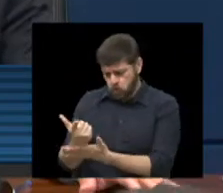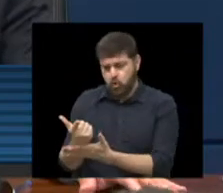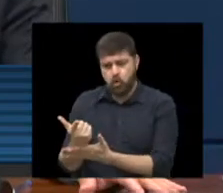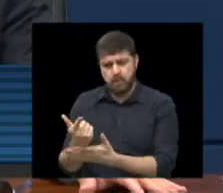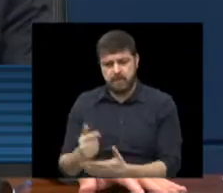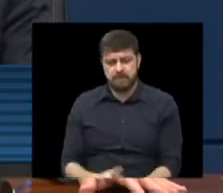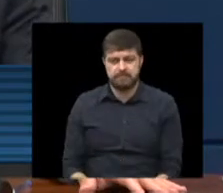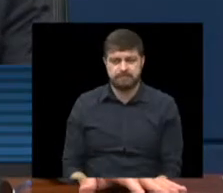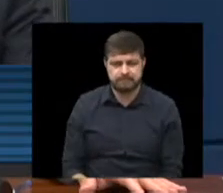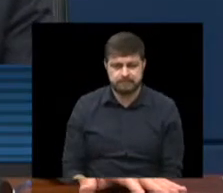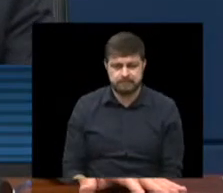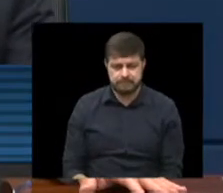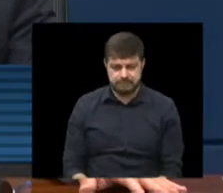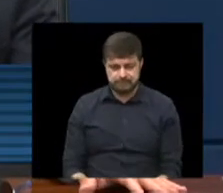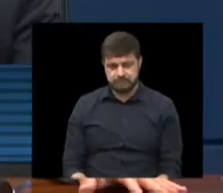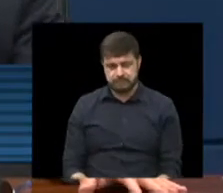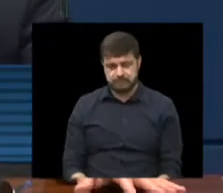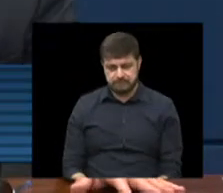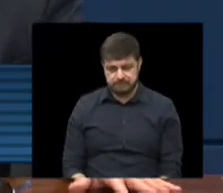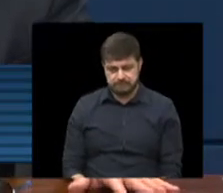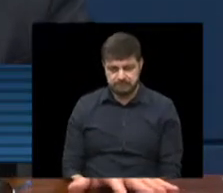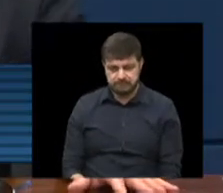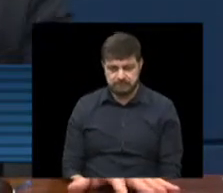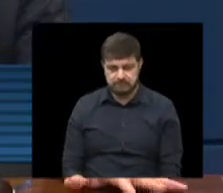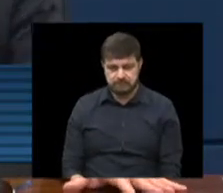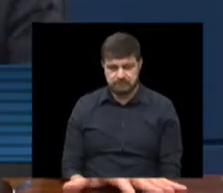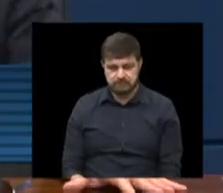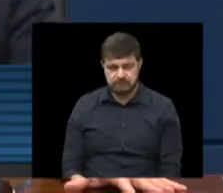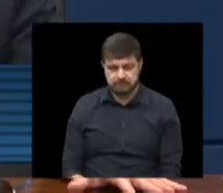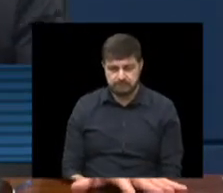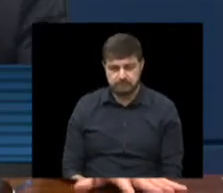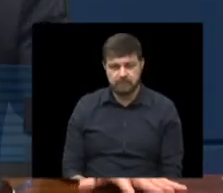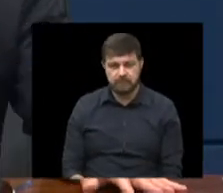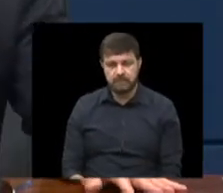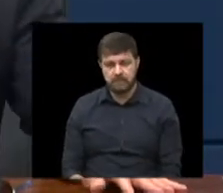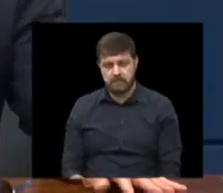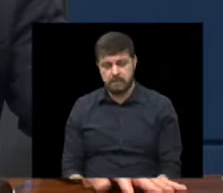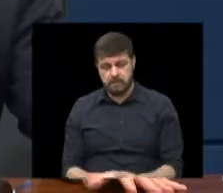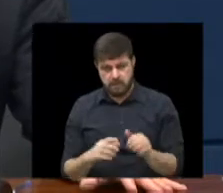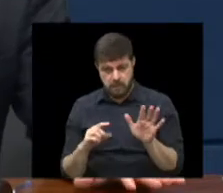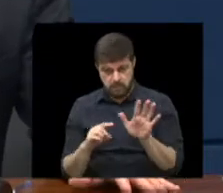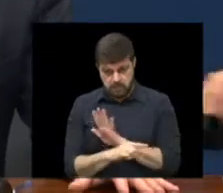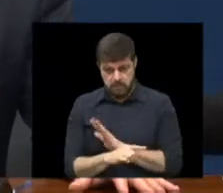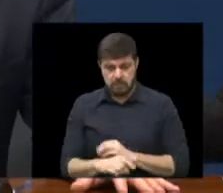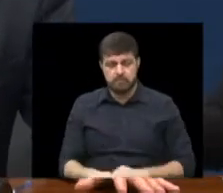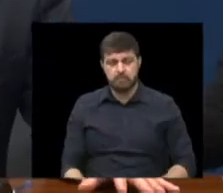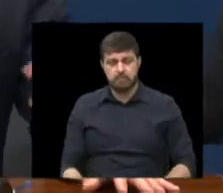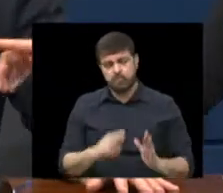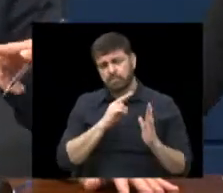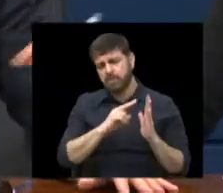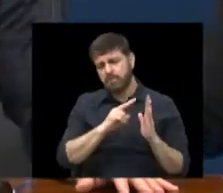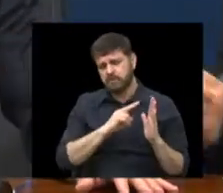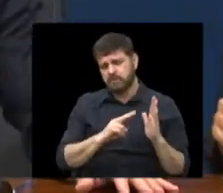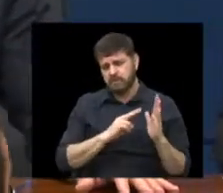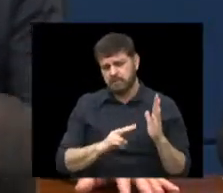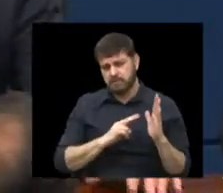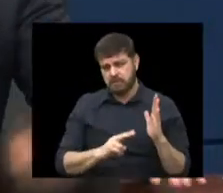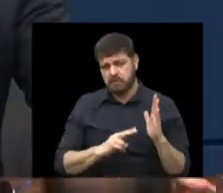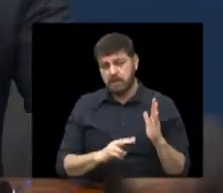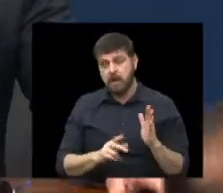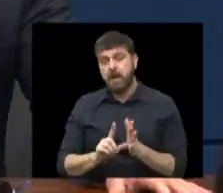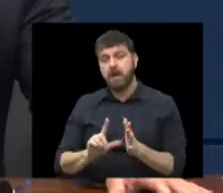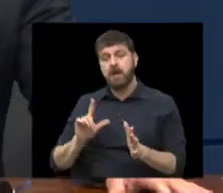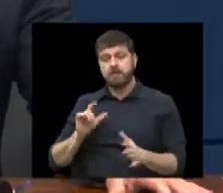dá outras providências. Maria absoluta, eu convido o segundo secretário para fazer...